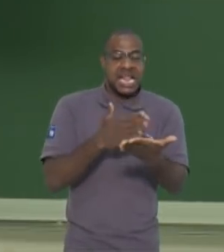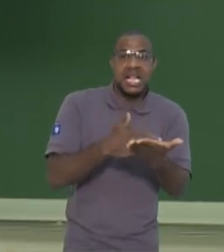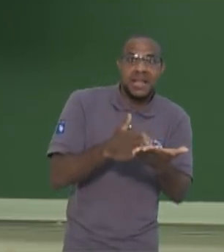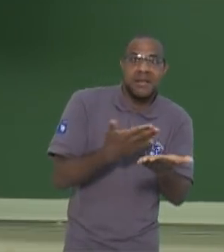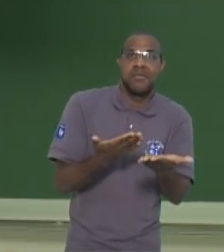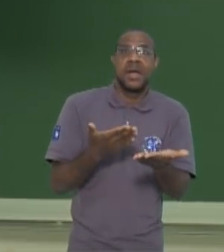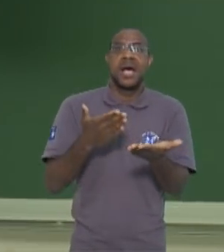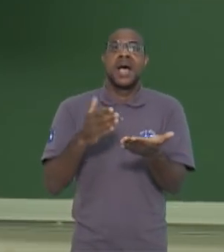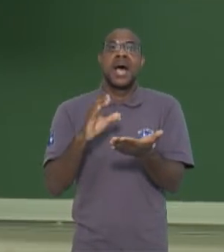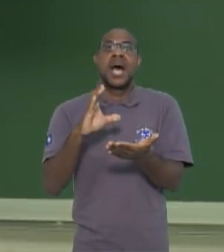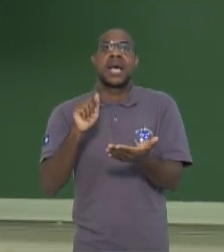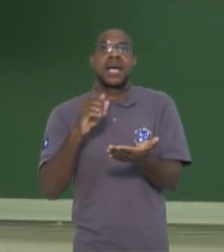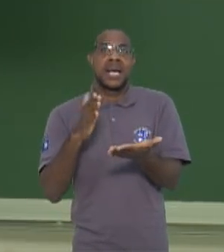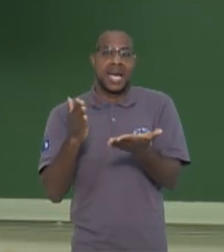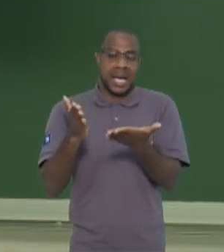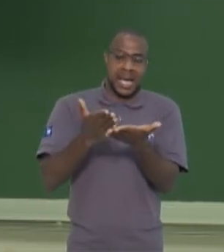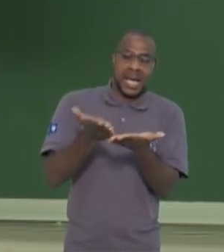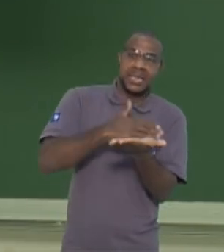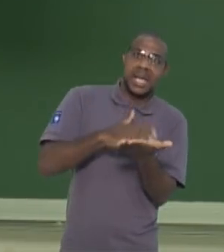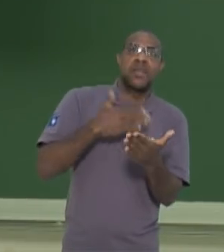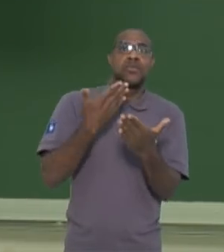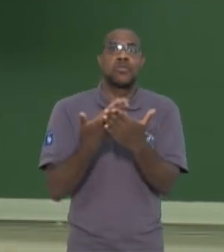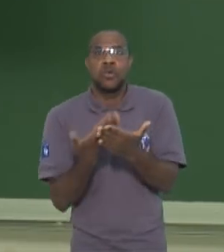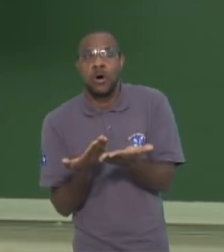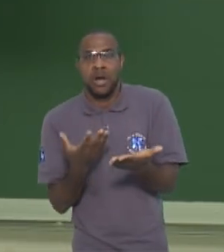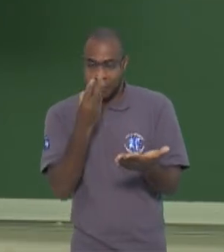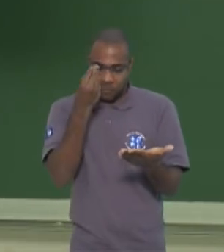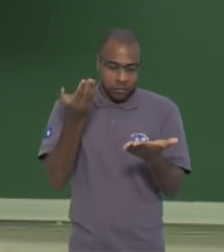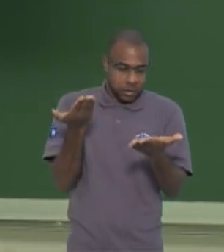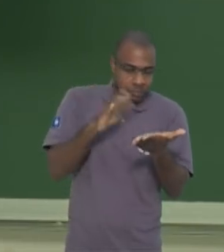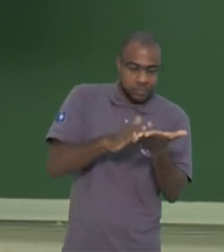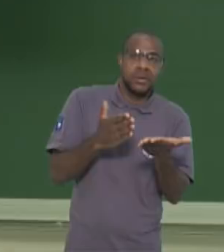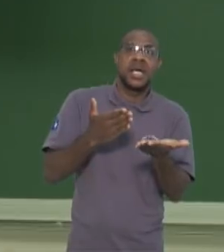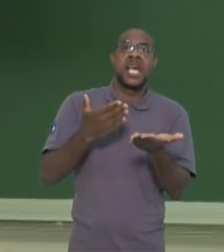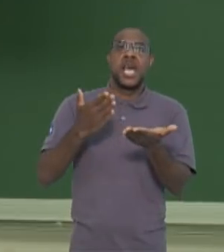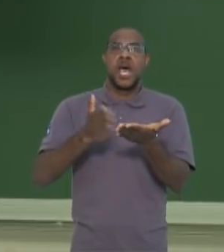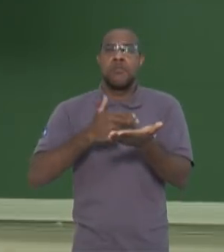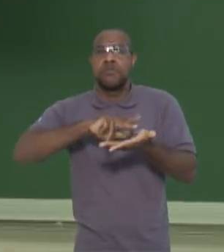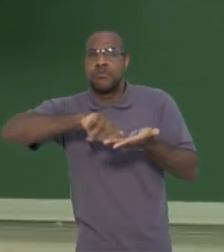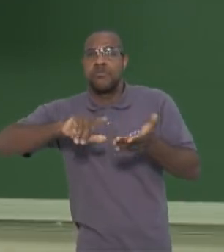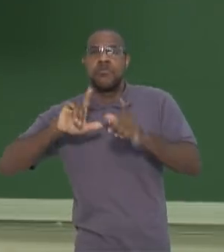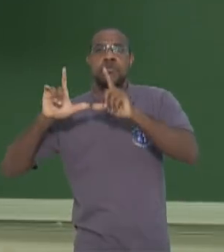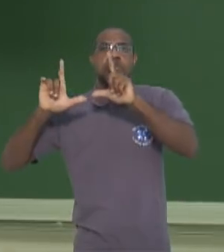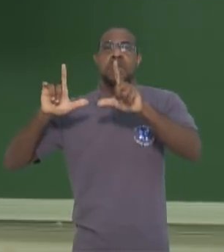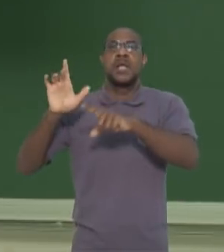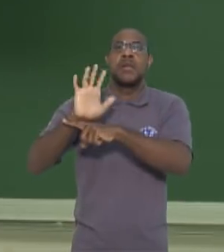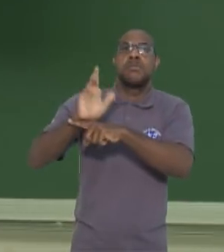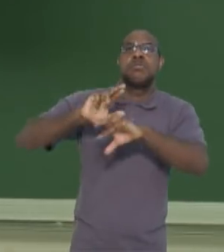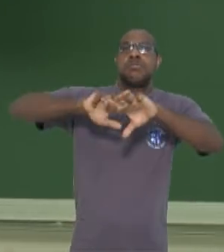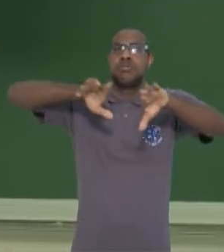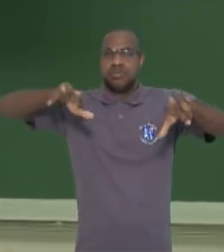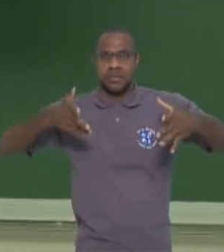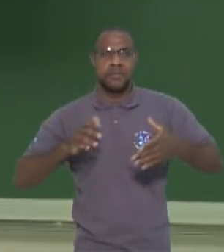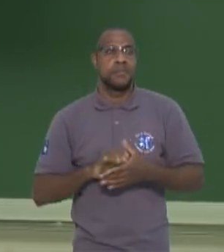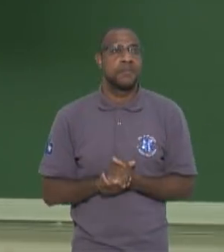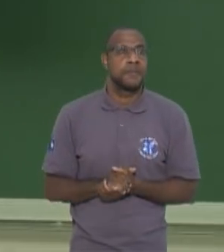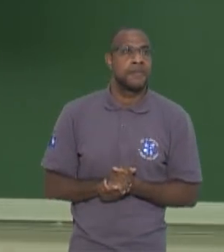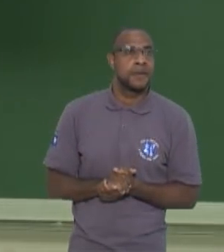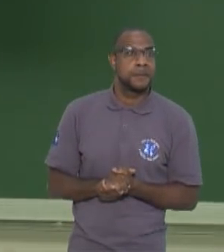movimento bem forte dos Estados Unidos. E também é bastante recente, né? Meio que na década de 60, 70, assim como as toy